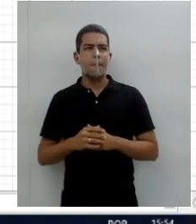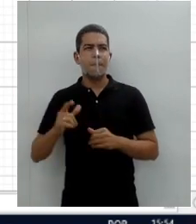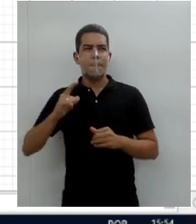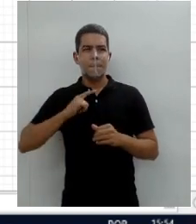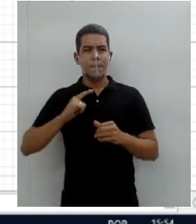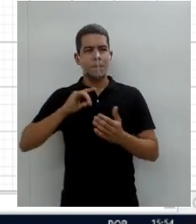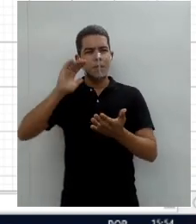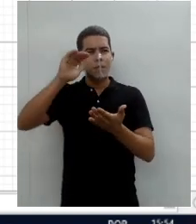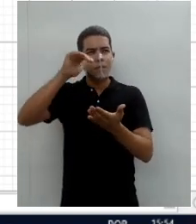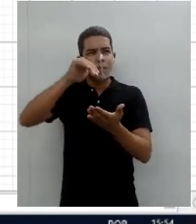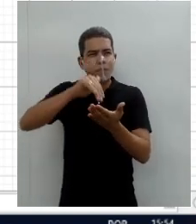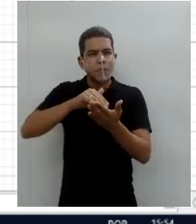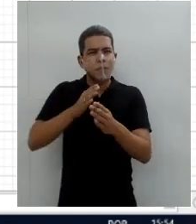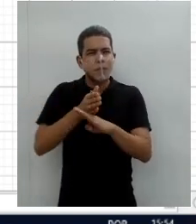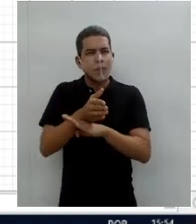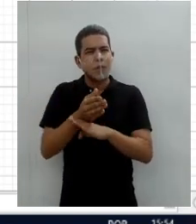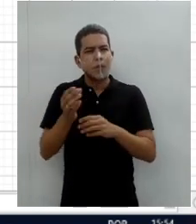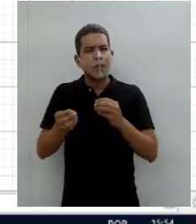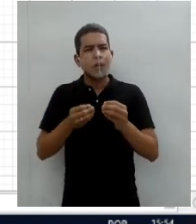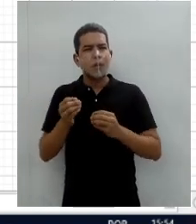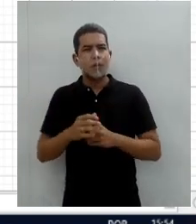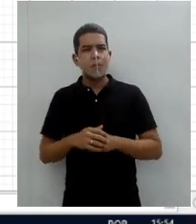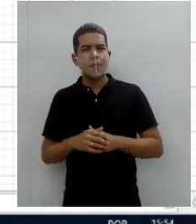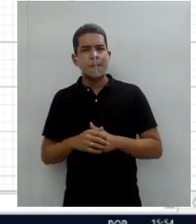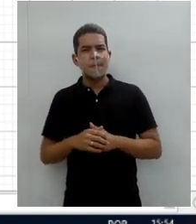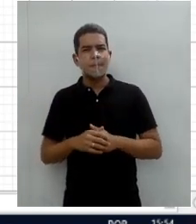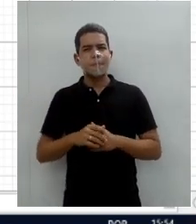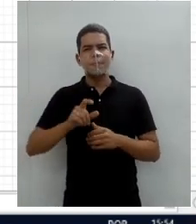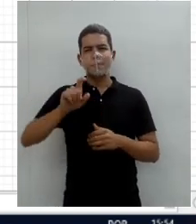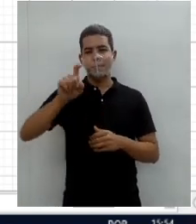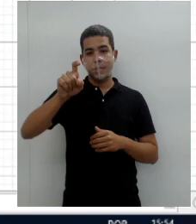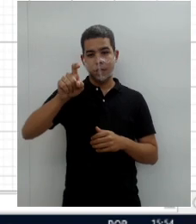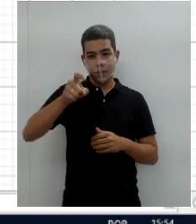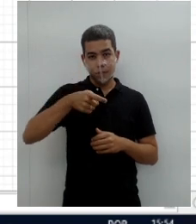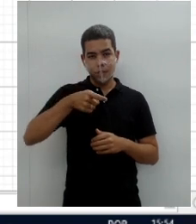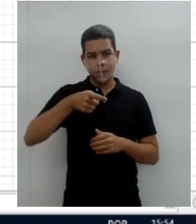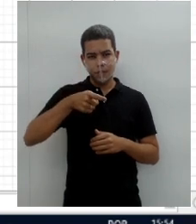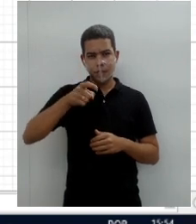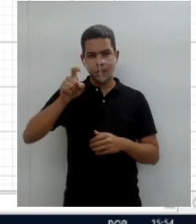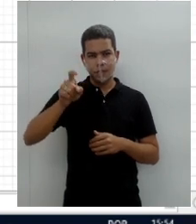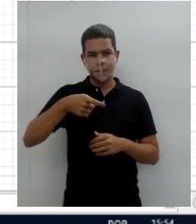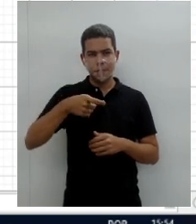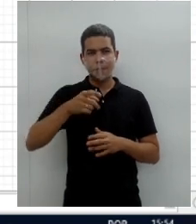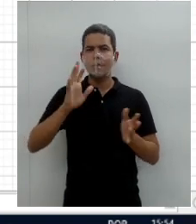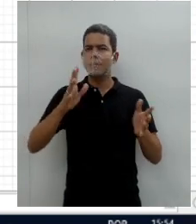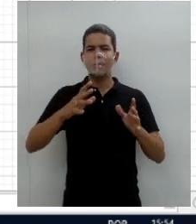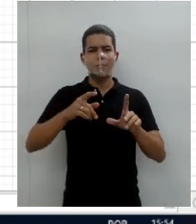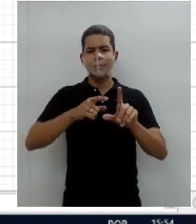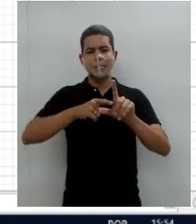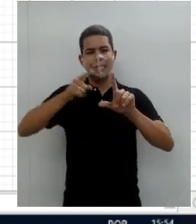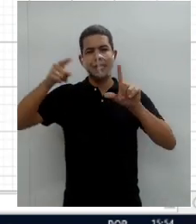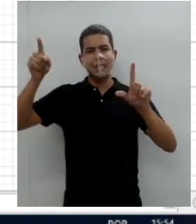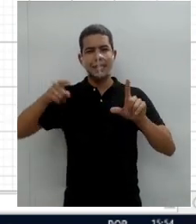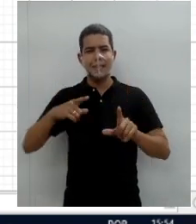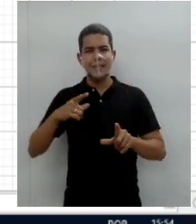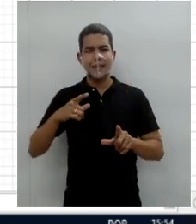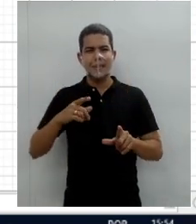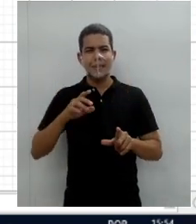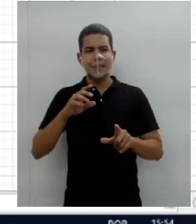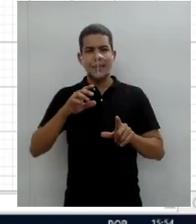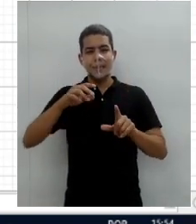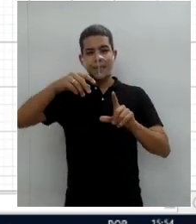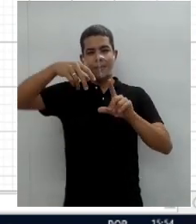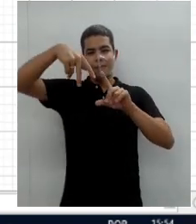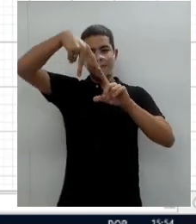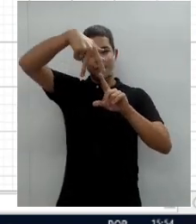lá embaixo, ó. Você faz assim, galerinha, olha, X, que é o que você tem, já montou um gráfico, ó. Você bota